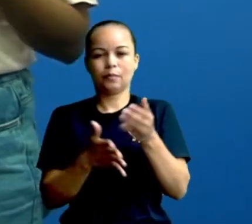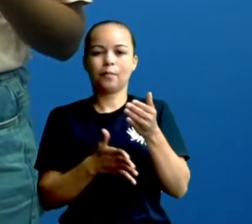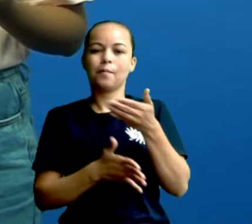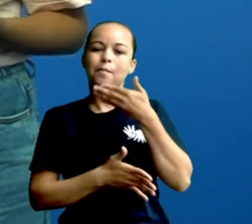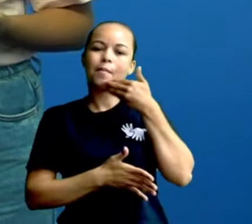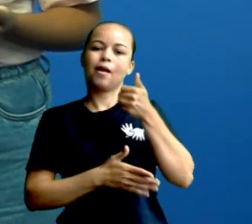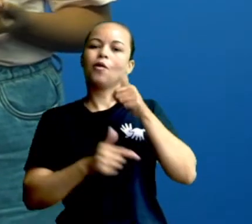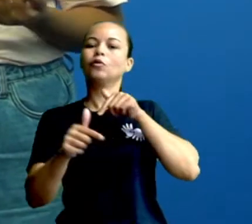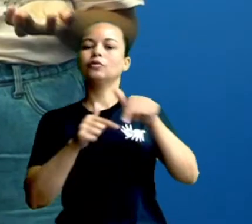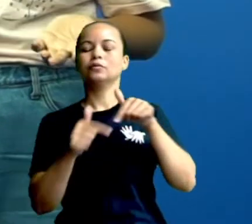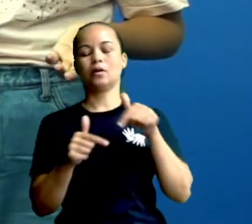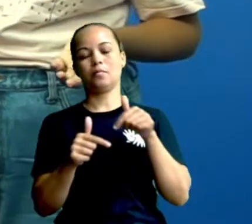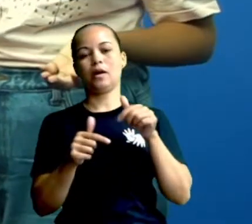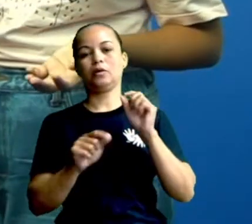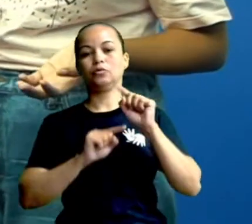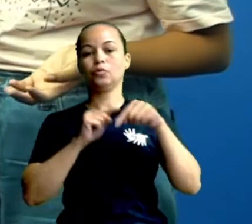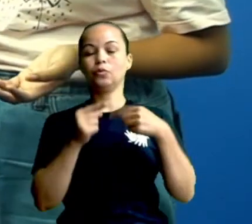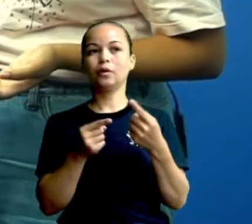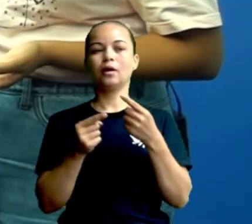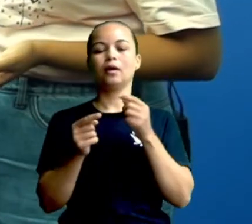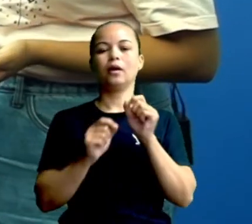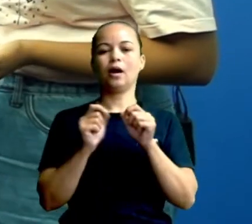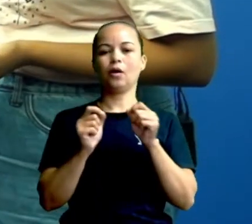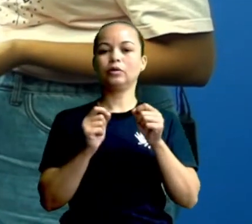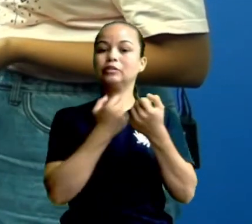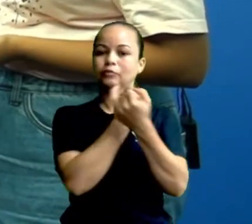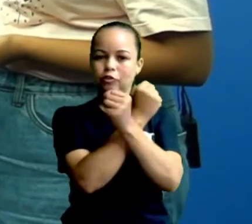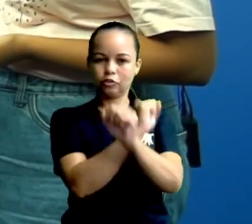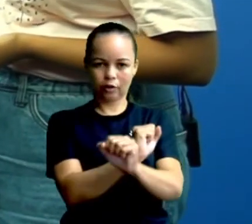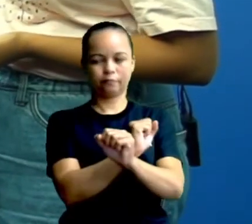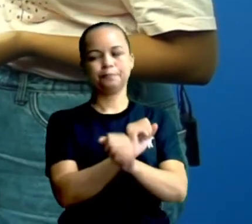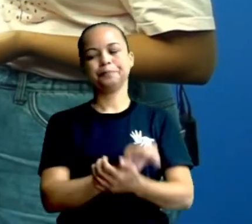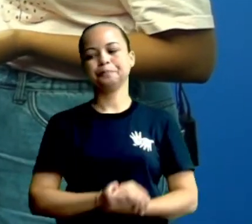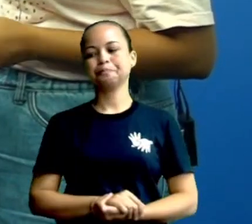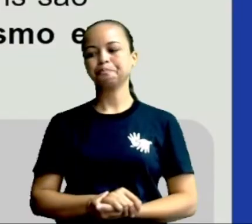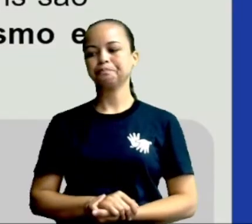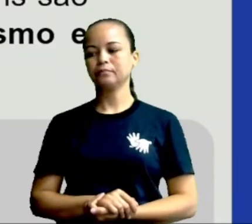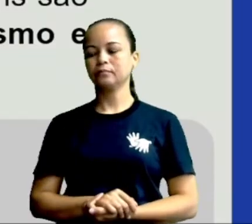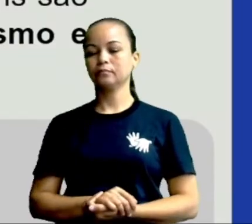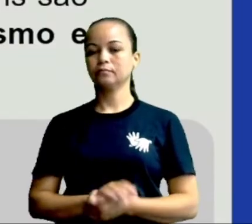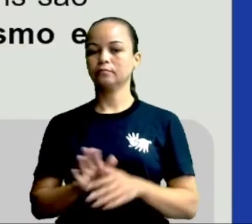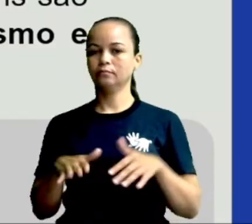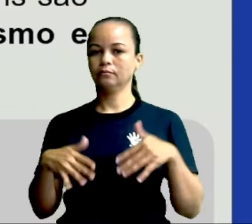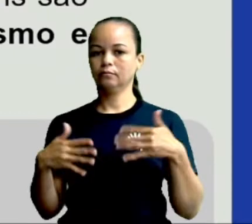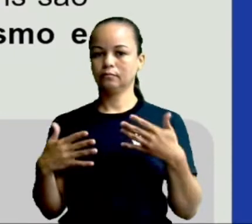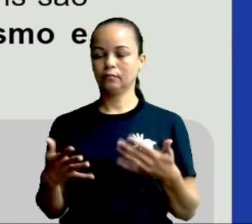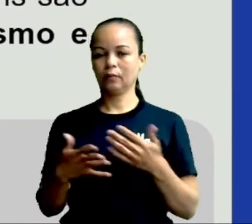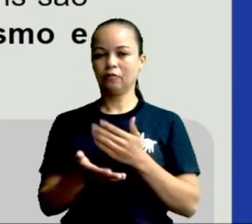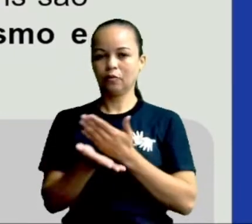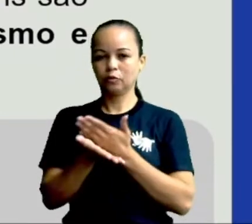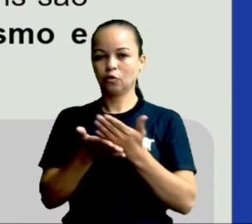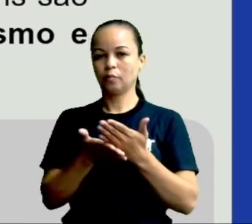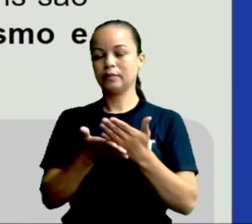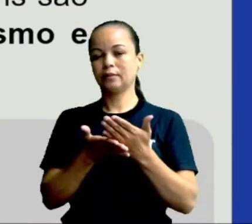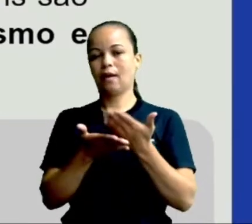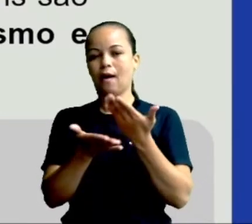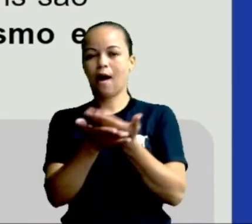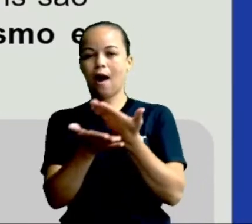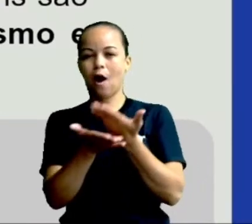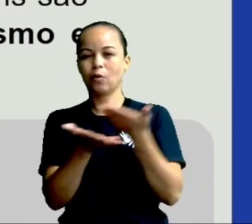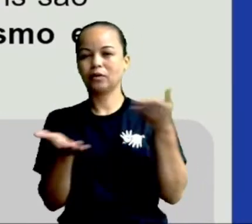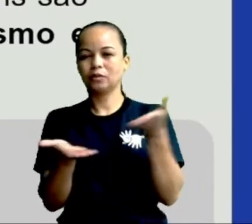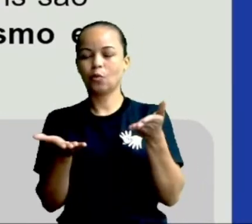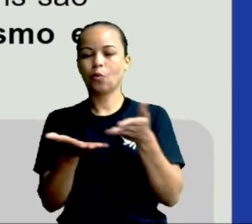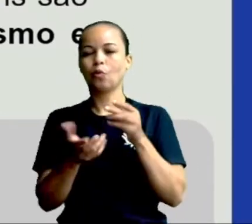melhores de trabalho do que ao regime de escravidão Então vamos iniciar a aula de hoje